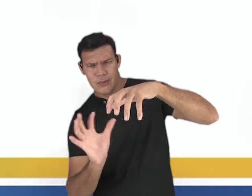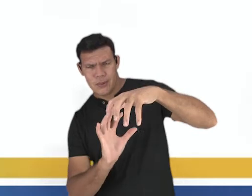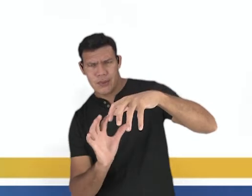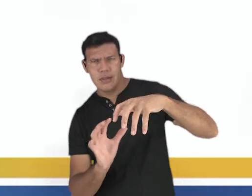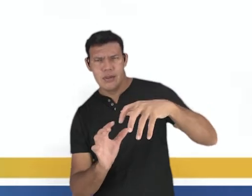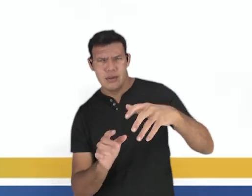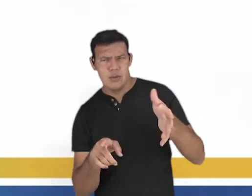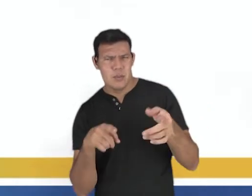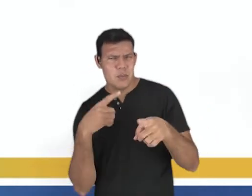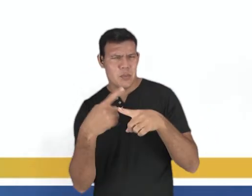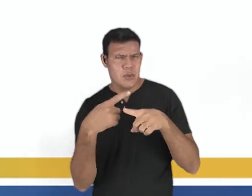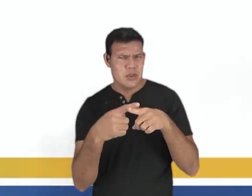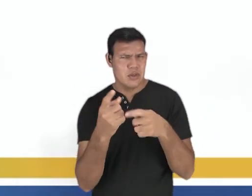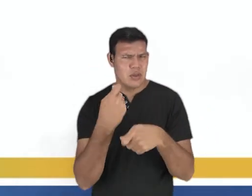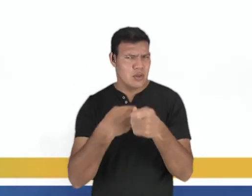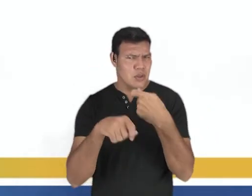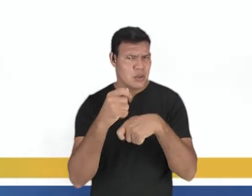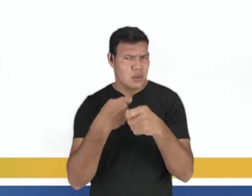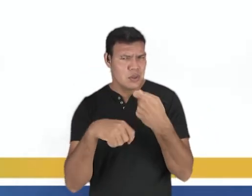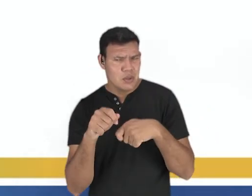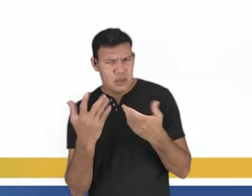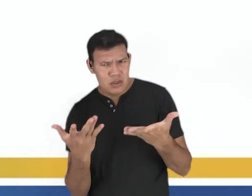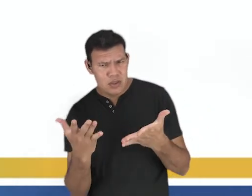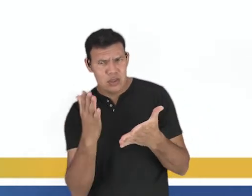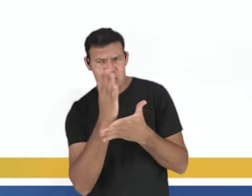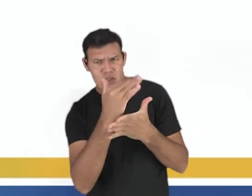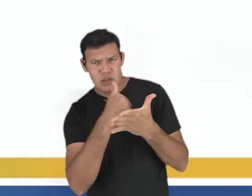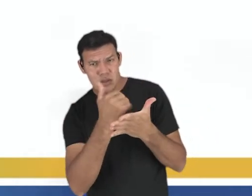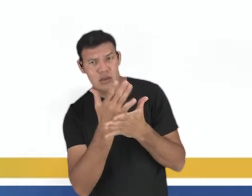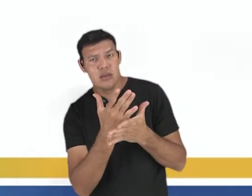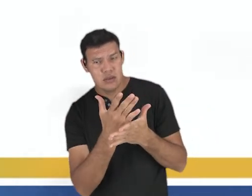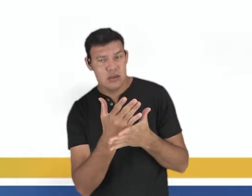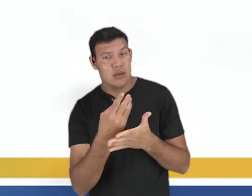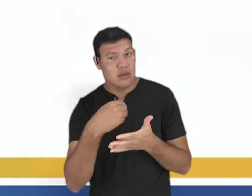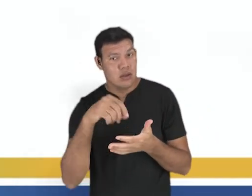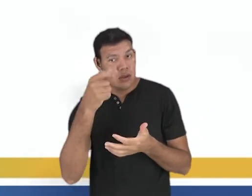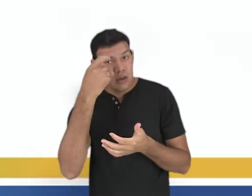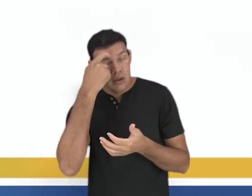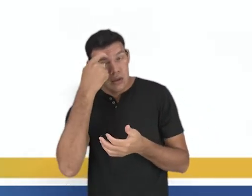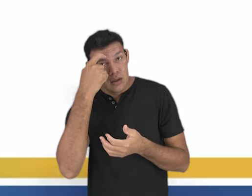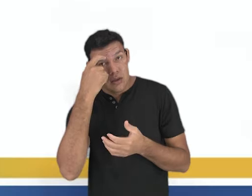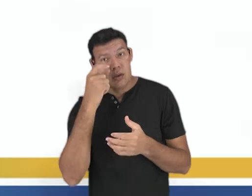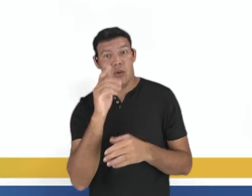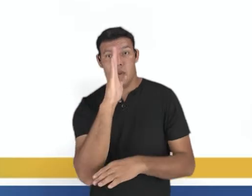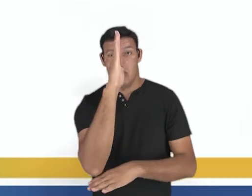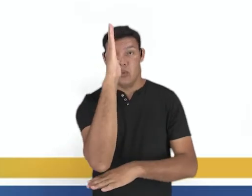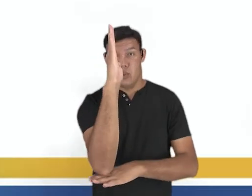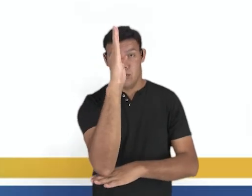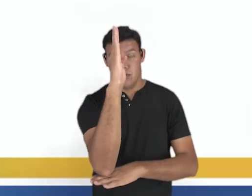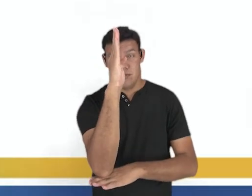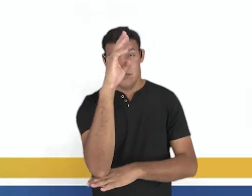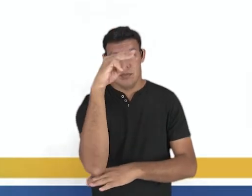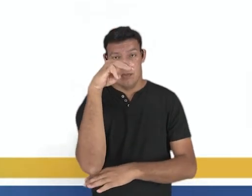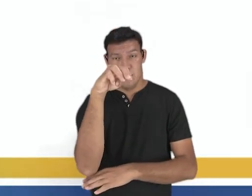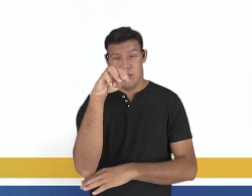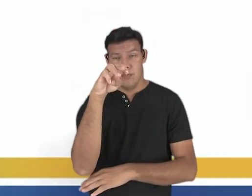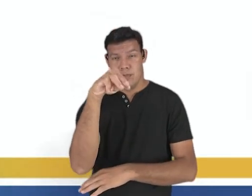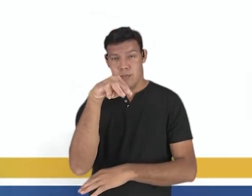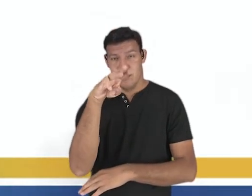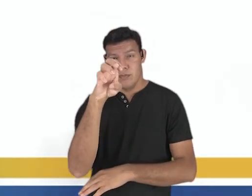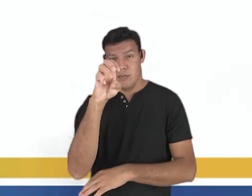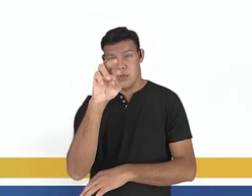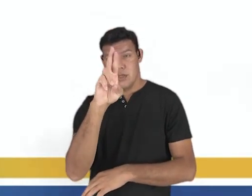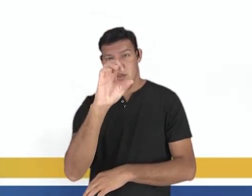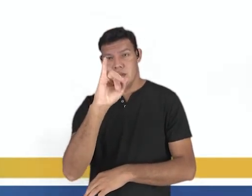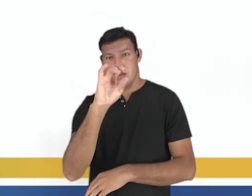mas toda a questão, para haver essa divisão, memoriza, é o meridiano de Greenwich. Foi baseado neles que